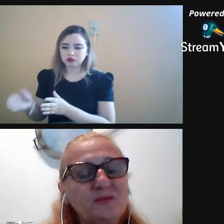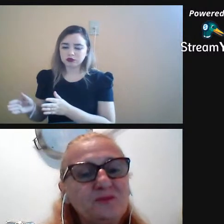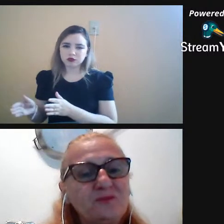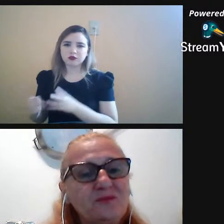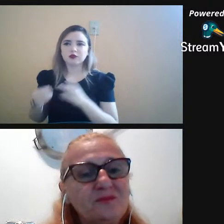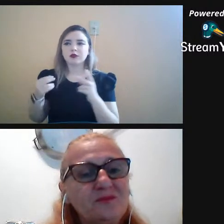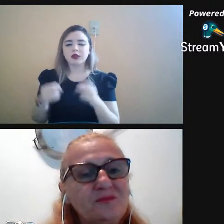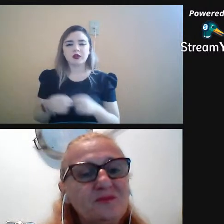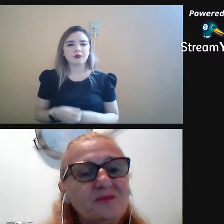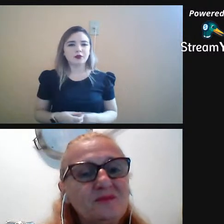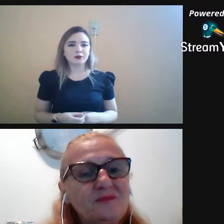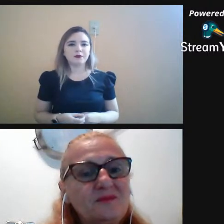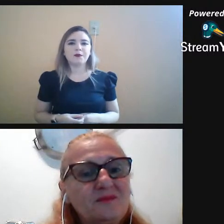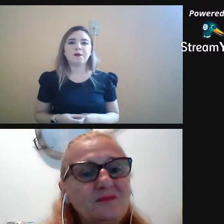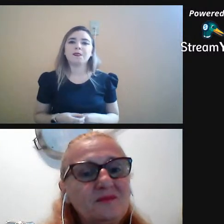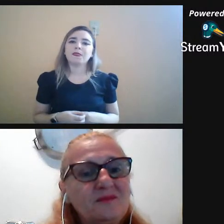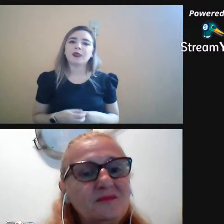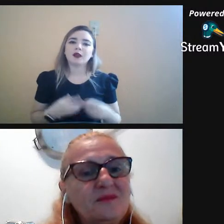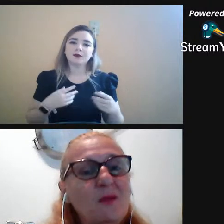florestas.